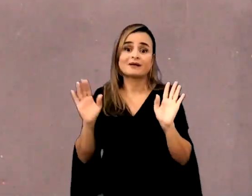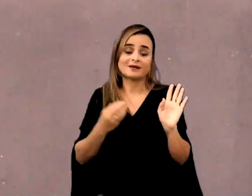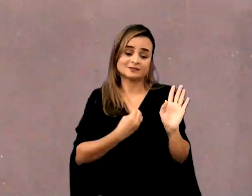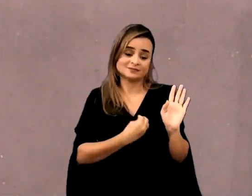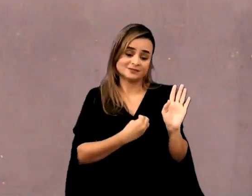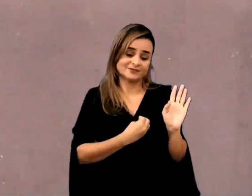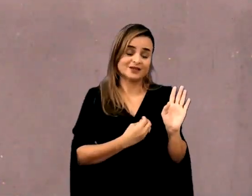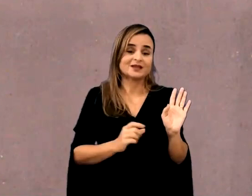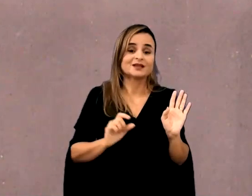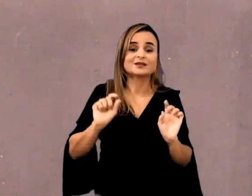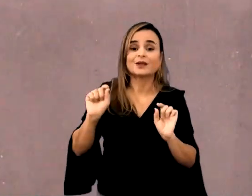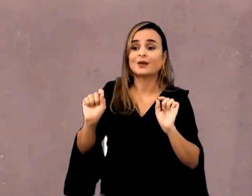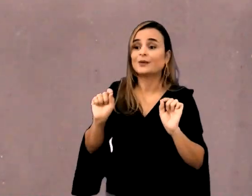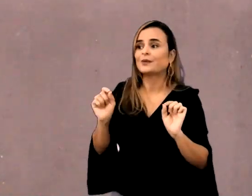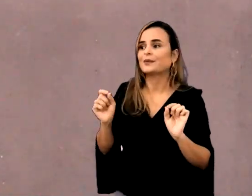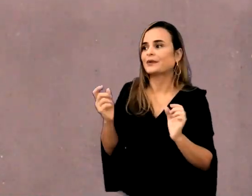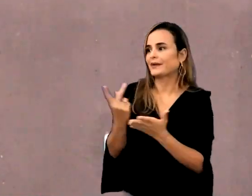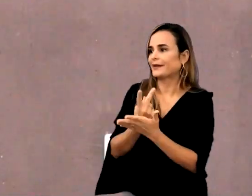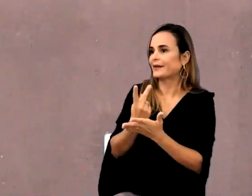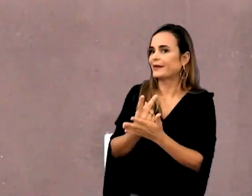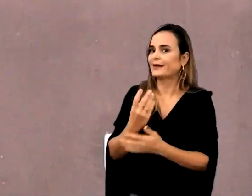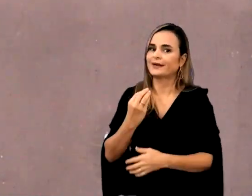em caminhos tortuosos.